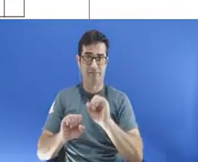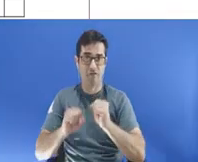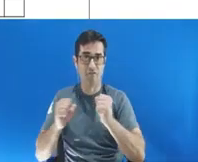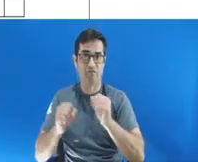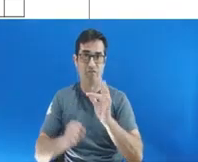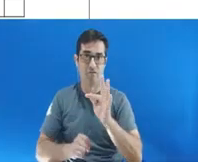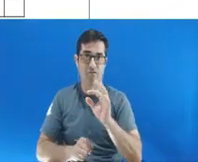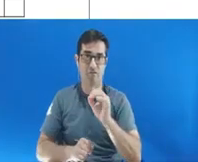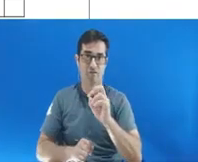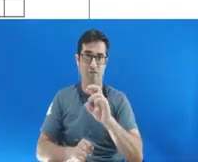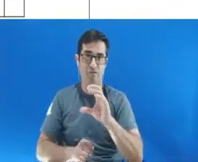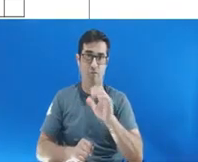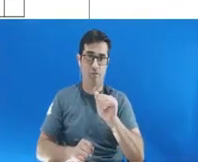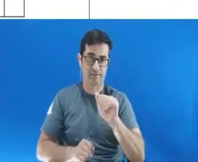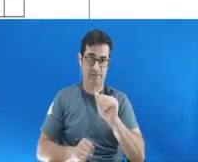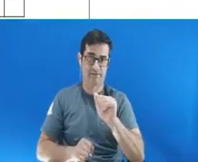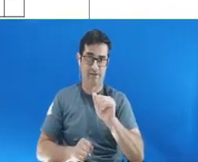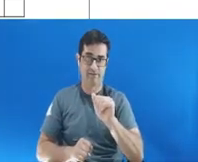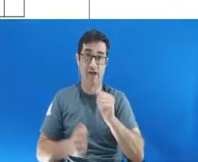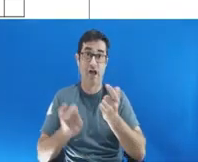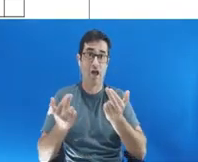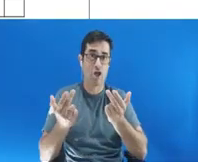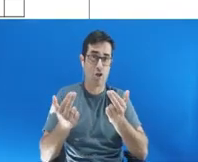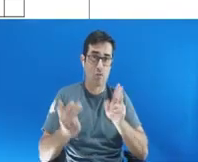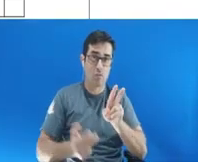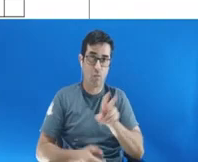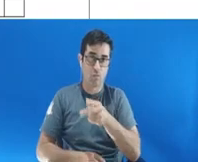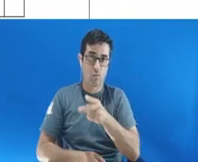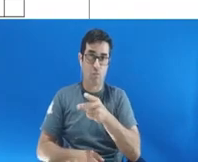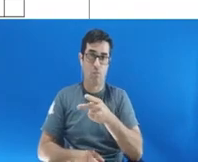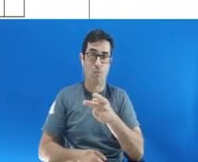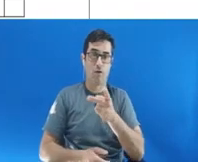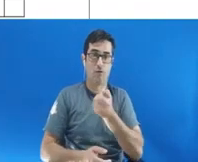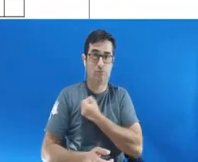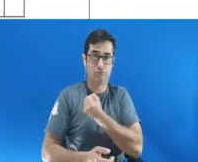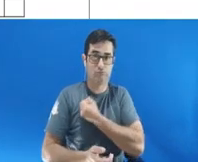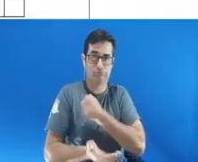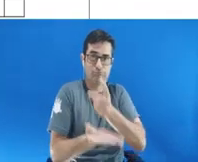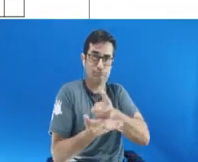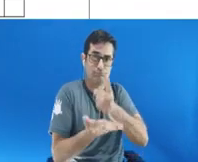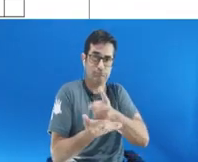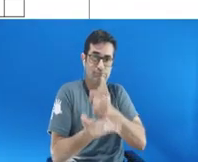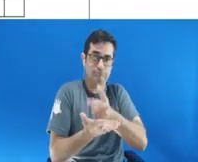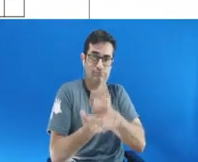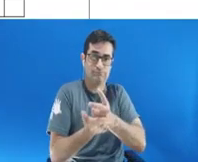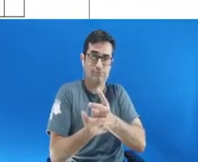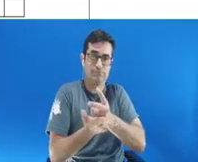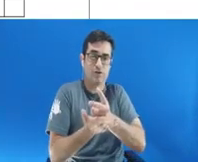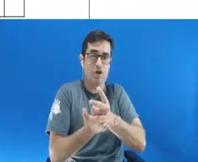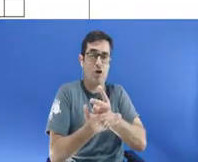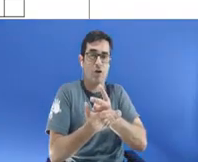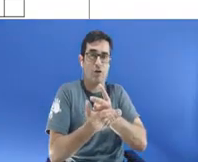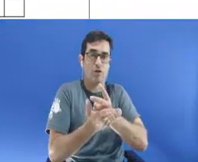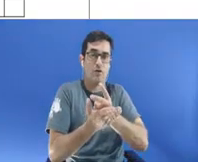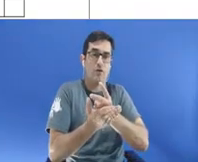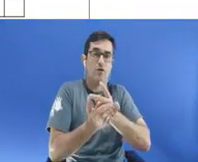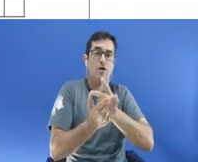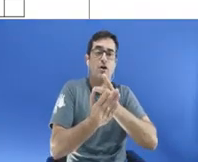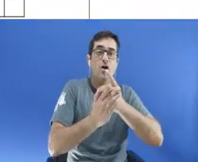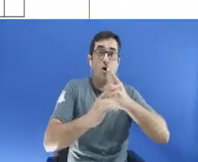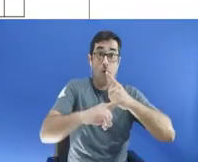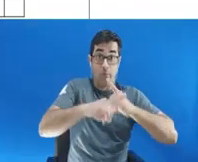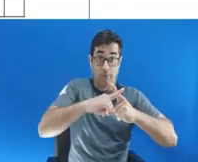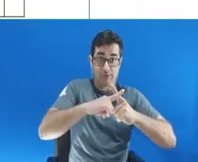multiplica o produto das duas cargas dividido pelo raio. Então, o que eu quero dizer? Que essa força de atração